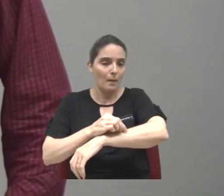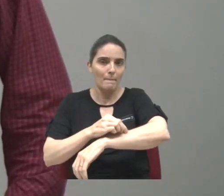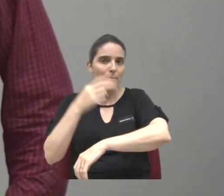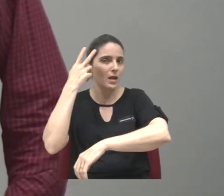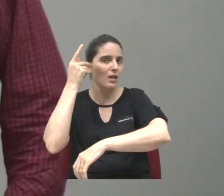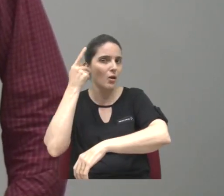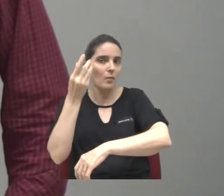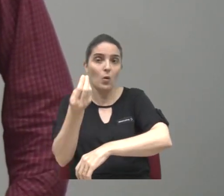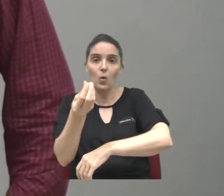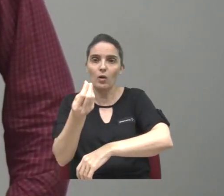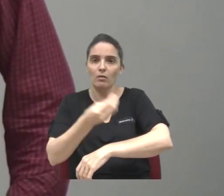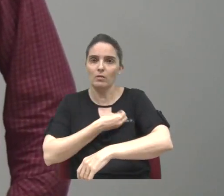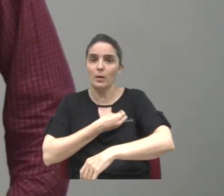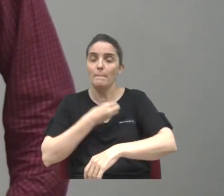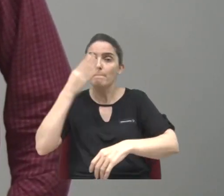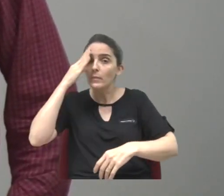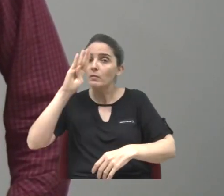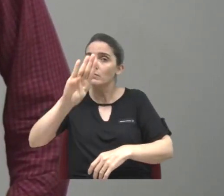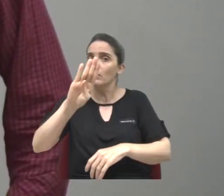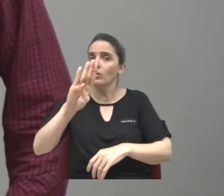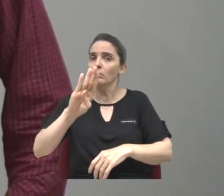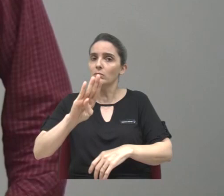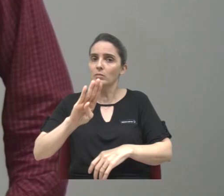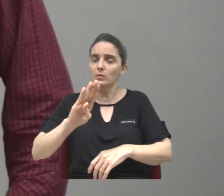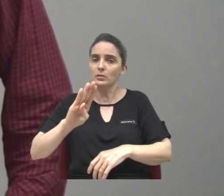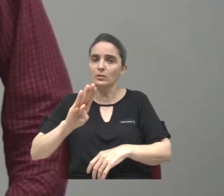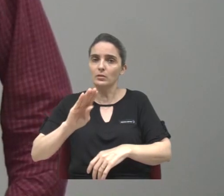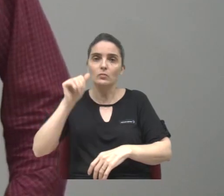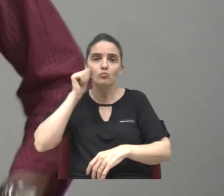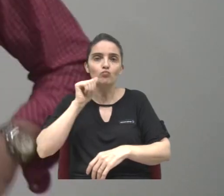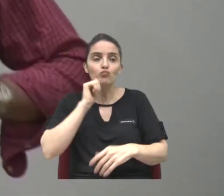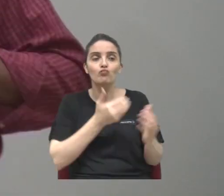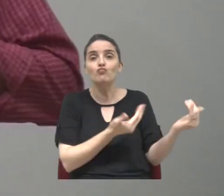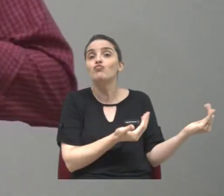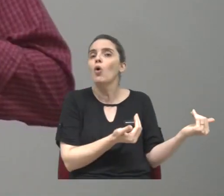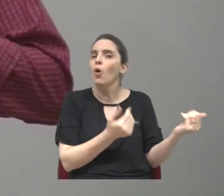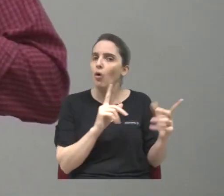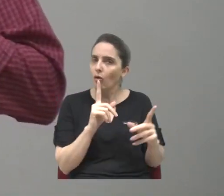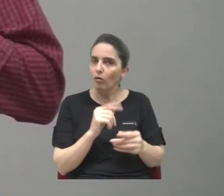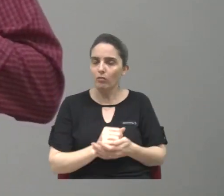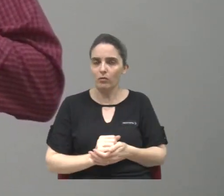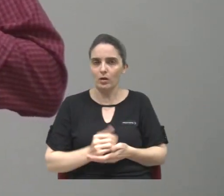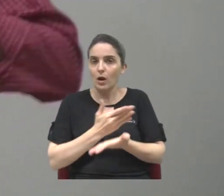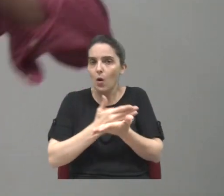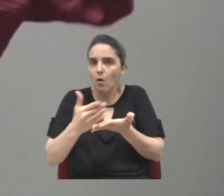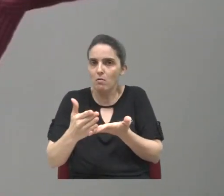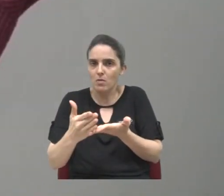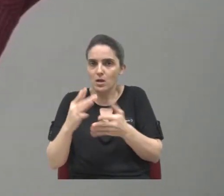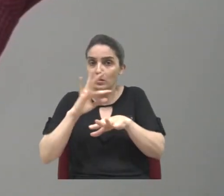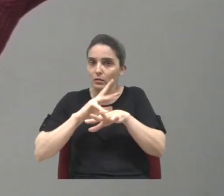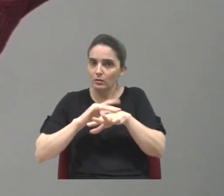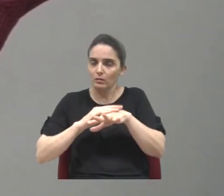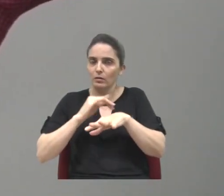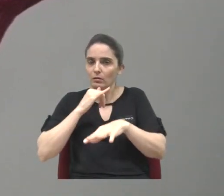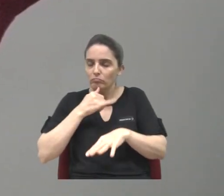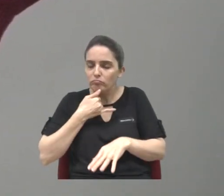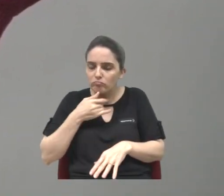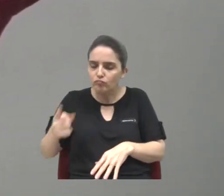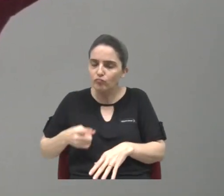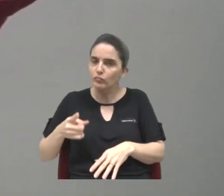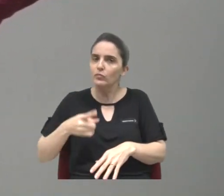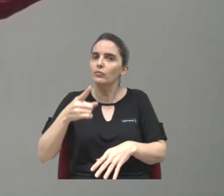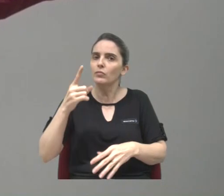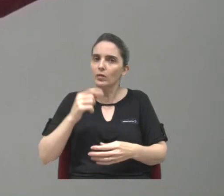meninas jovens, que não conseguem sair de casa, começa com um problema de depressão. E aí eu pergunto, se